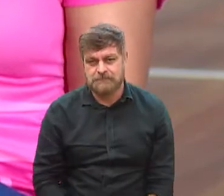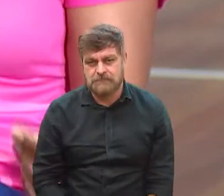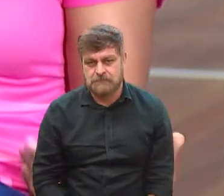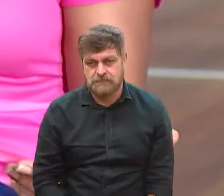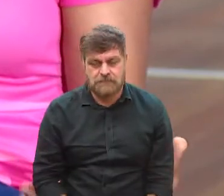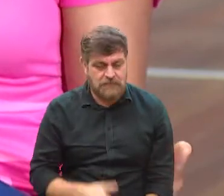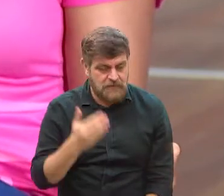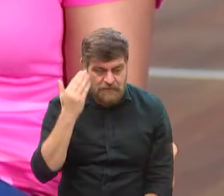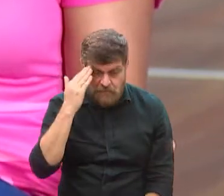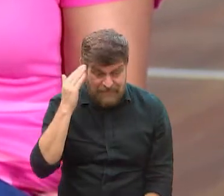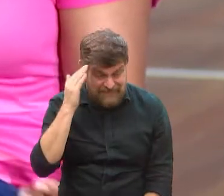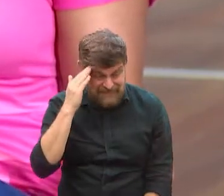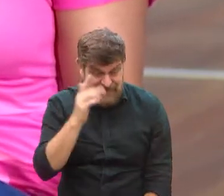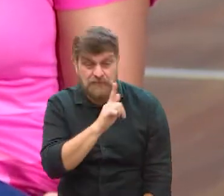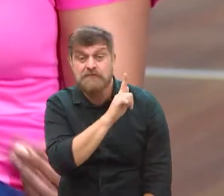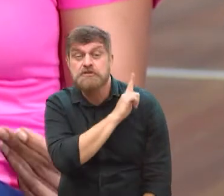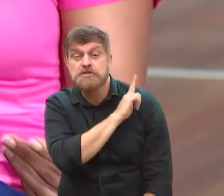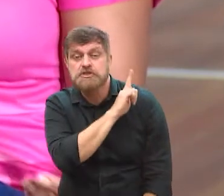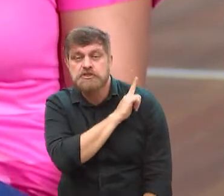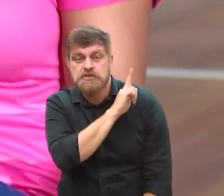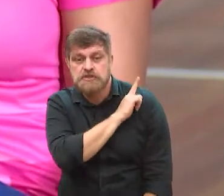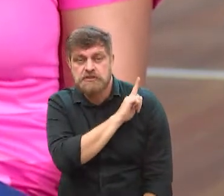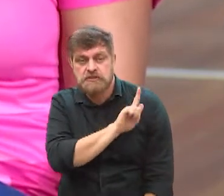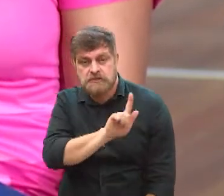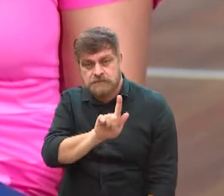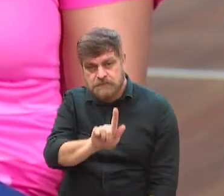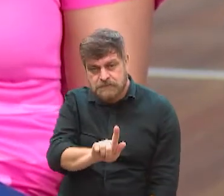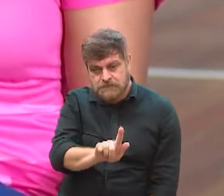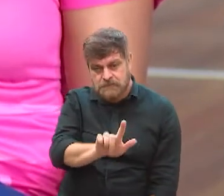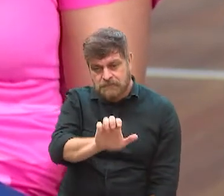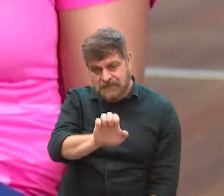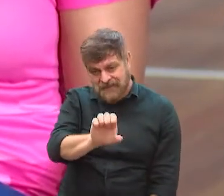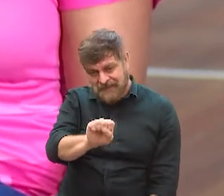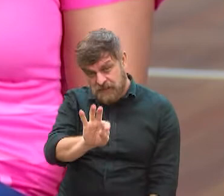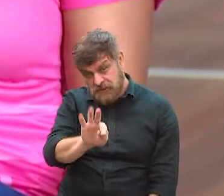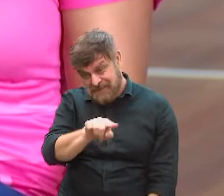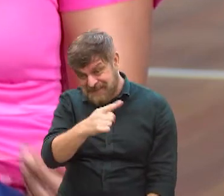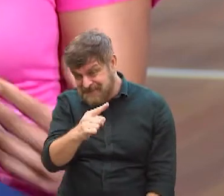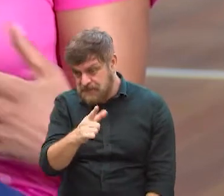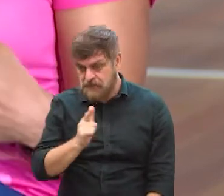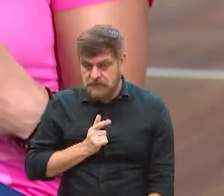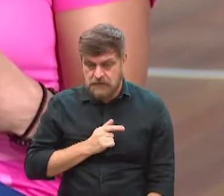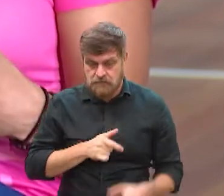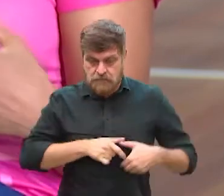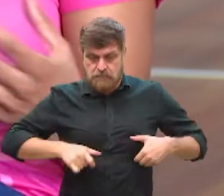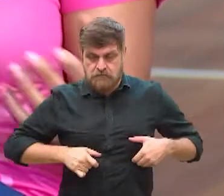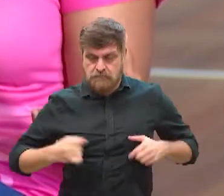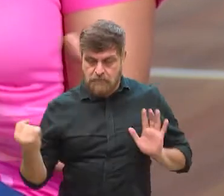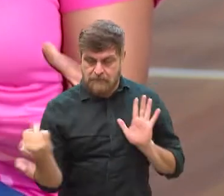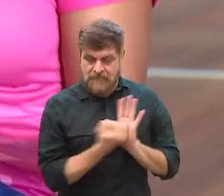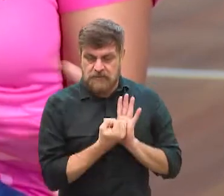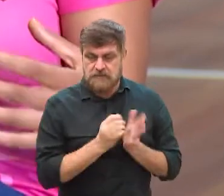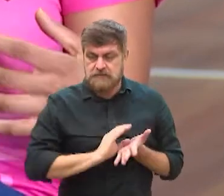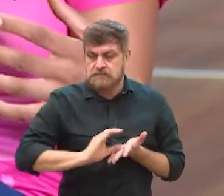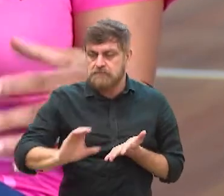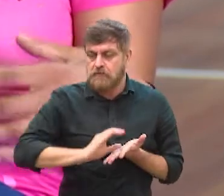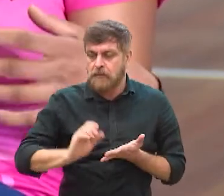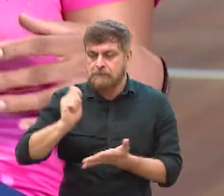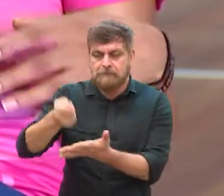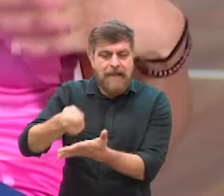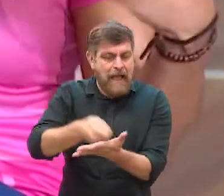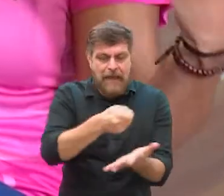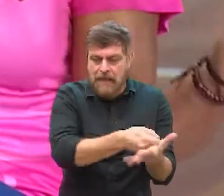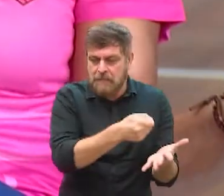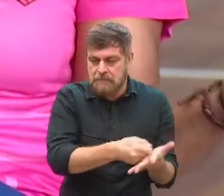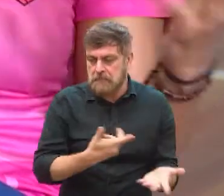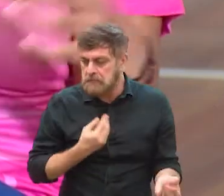Eu não entendo muito essa parte de gestão, né, de time, da onde o patrocínio vem para pagar alguma